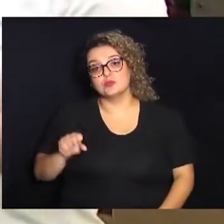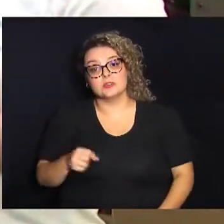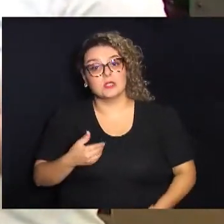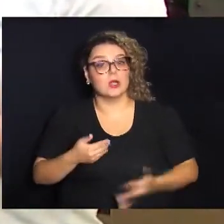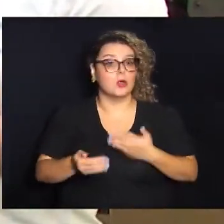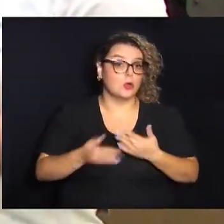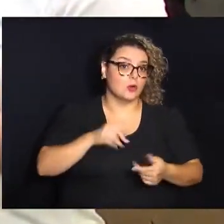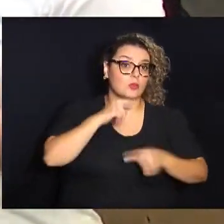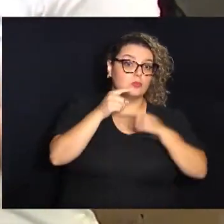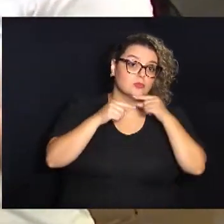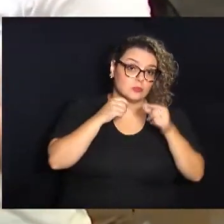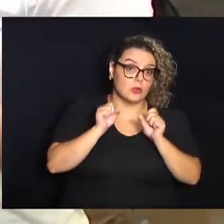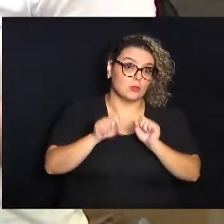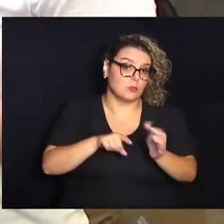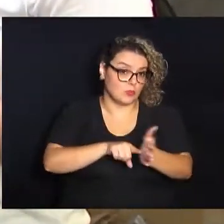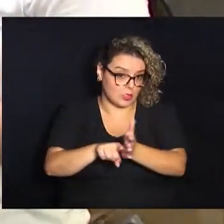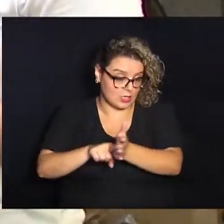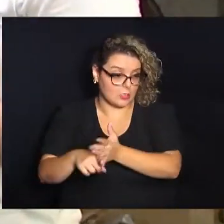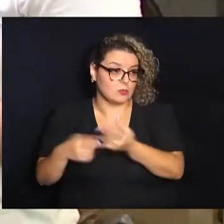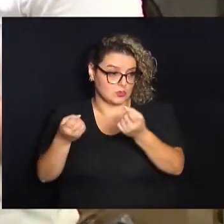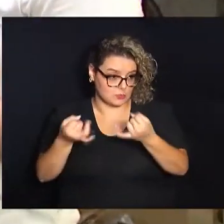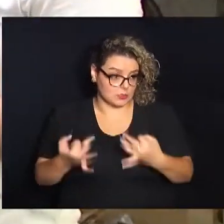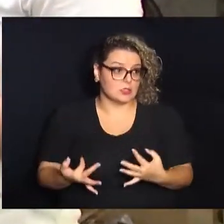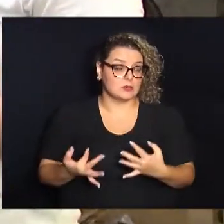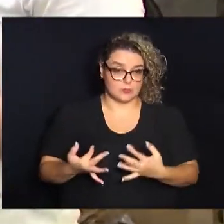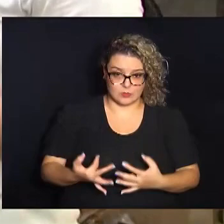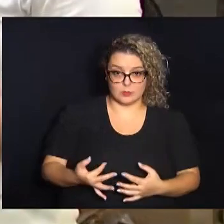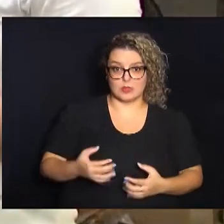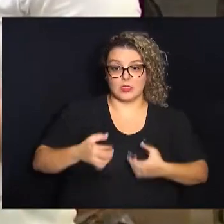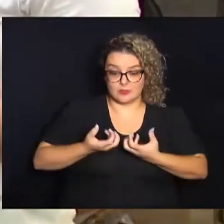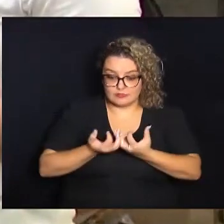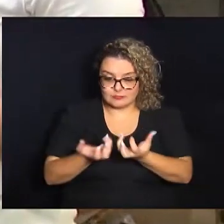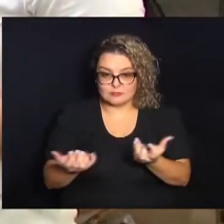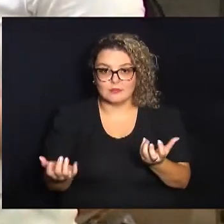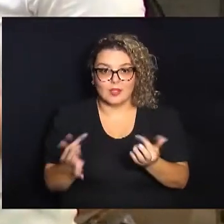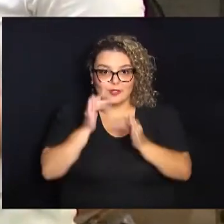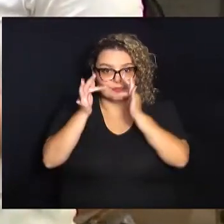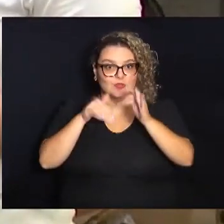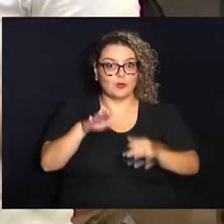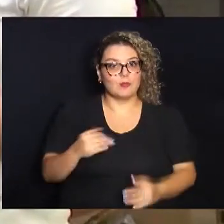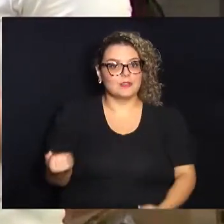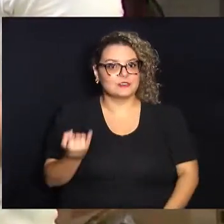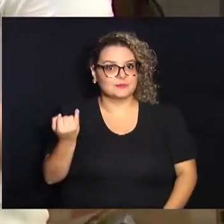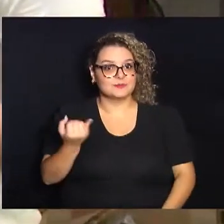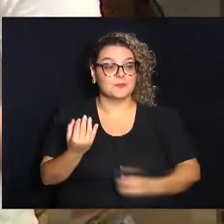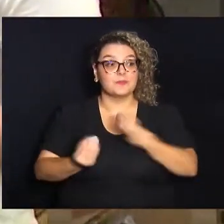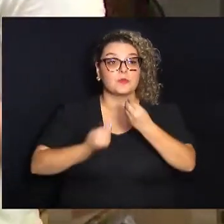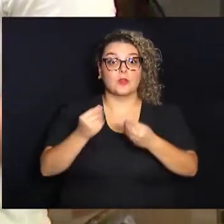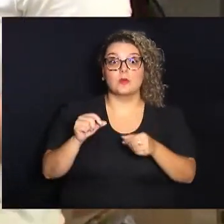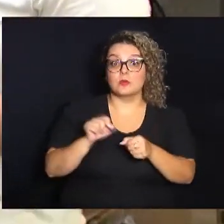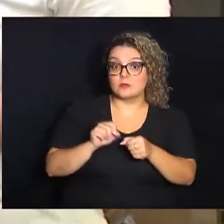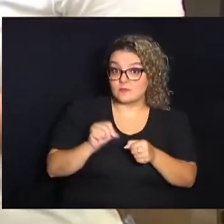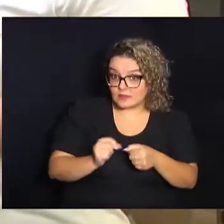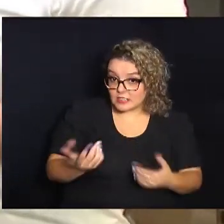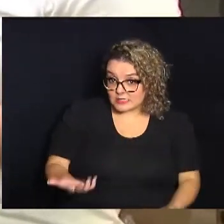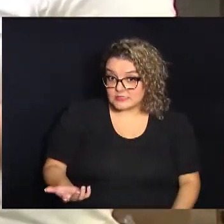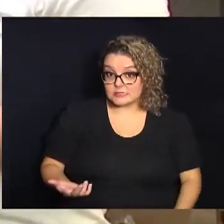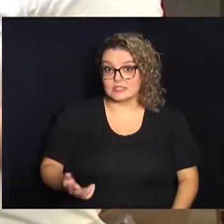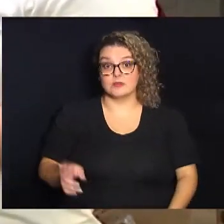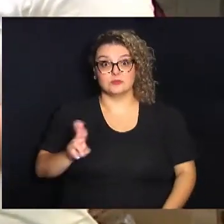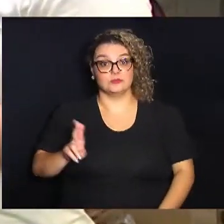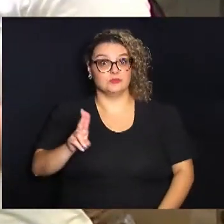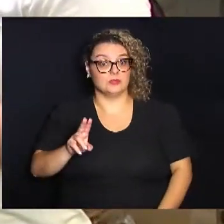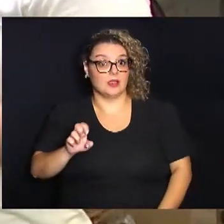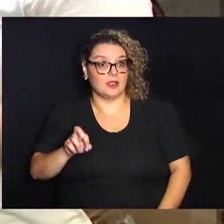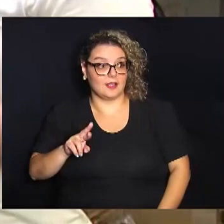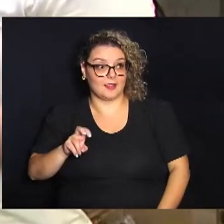dúvida dá para pesquisar e se orientar Sim. para que o jardim... O mais interessante é como a gente pode fazer o uso dessas ervas também. A